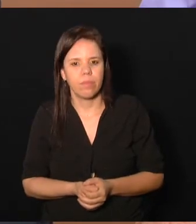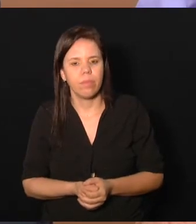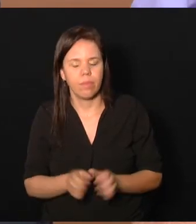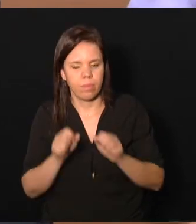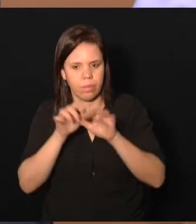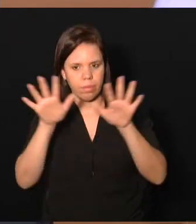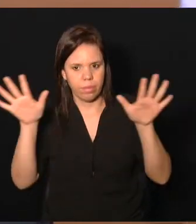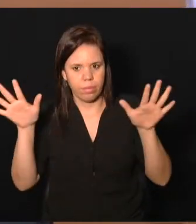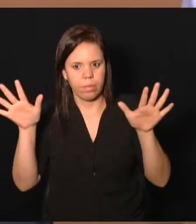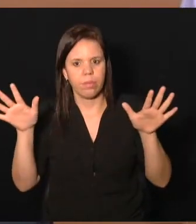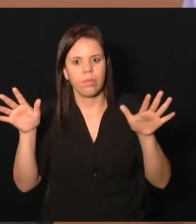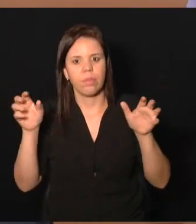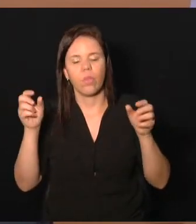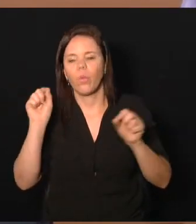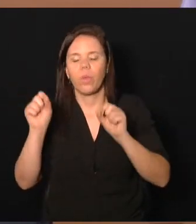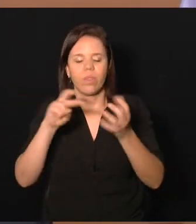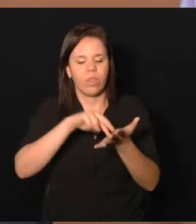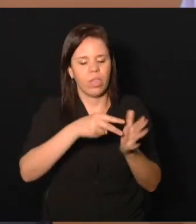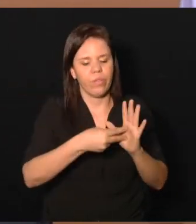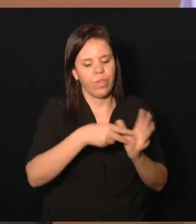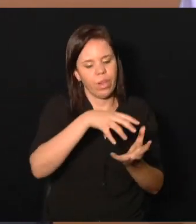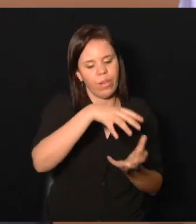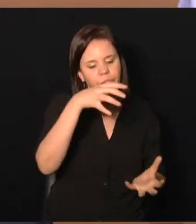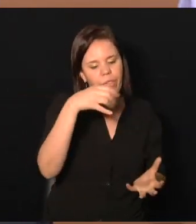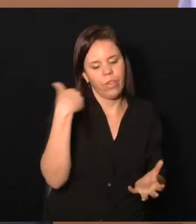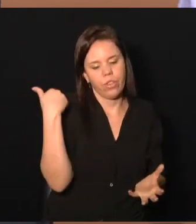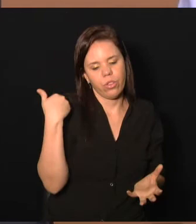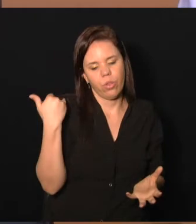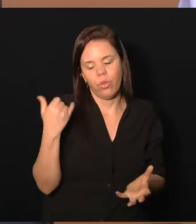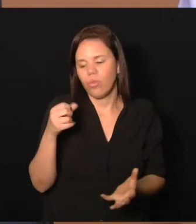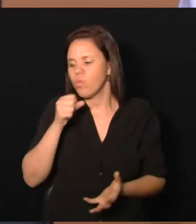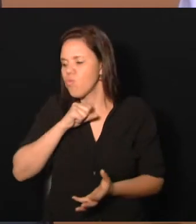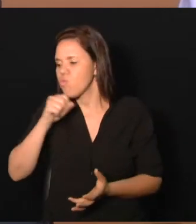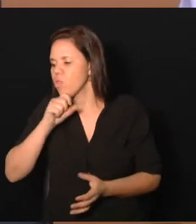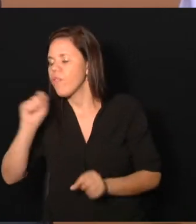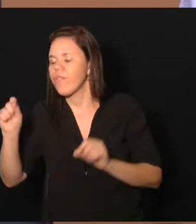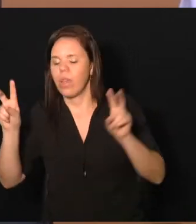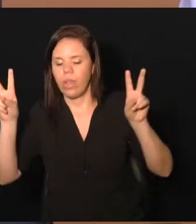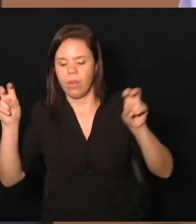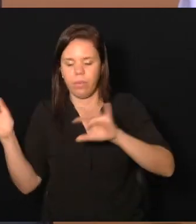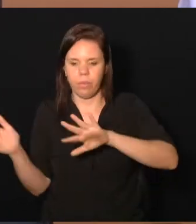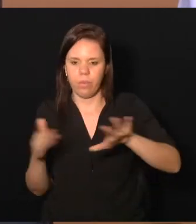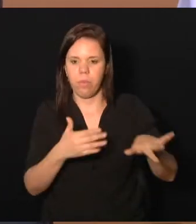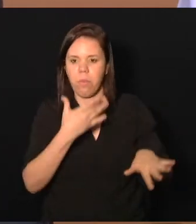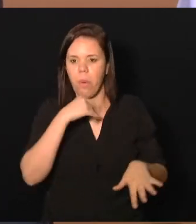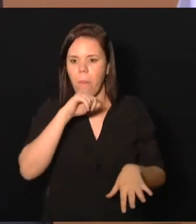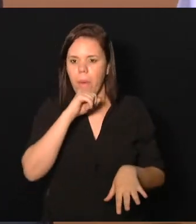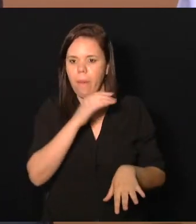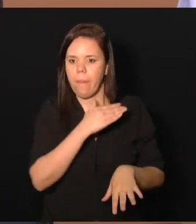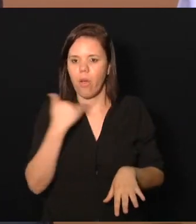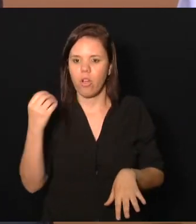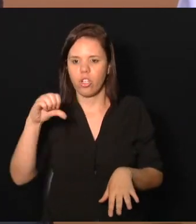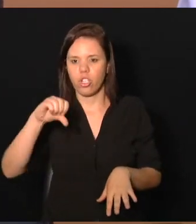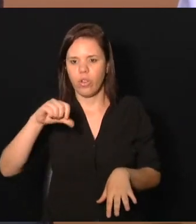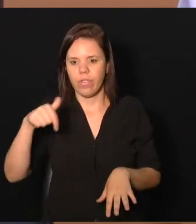explanado o que é velho e o que é idoso. Meu pai morreu aos 97 anos, um homem